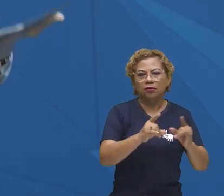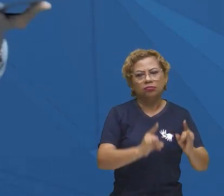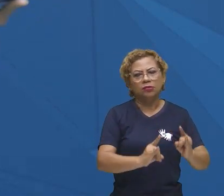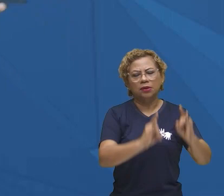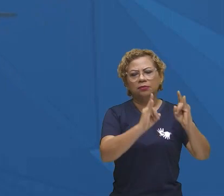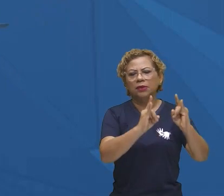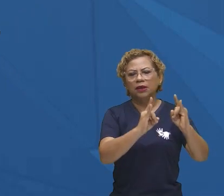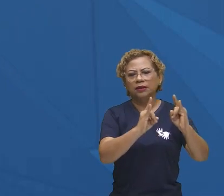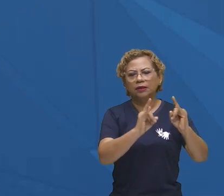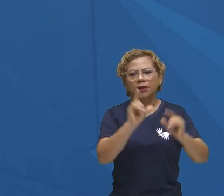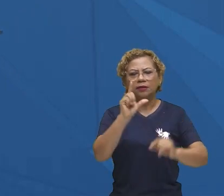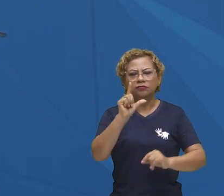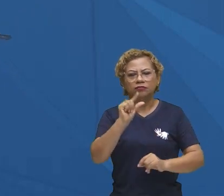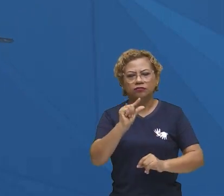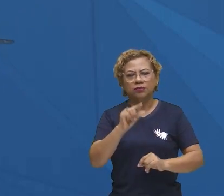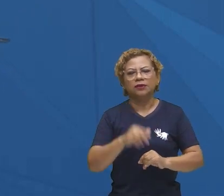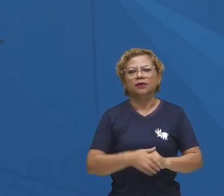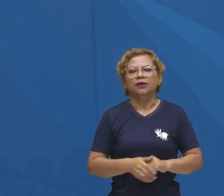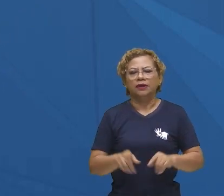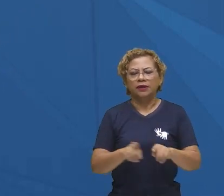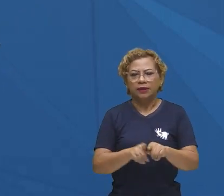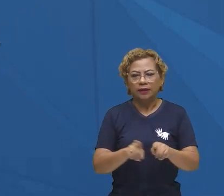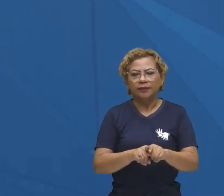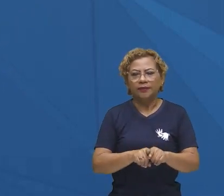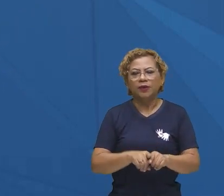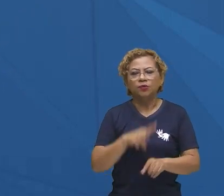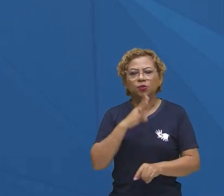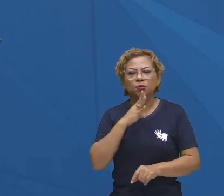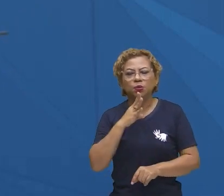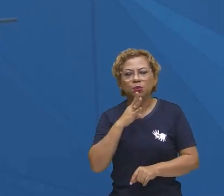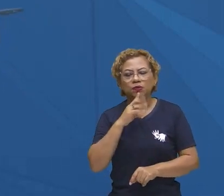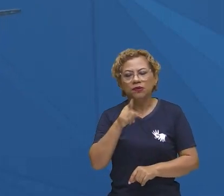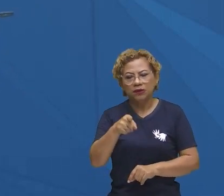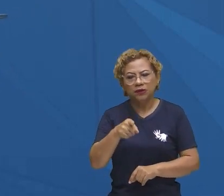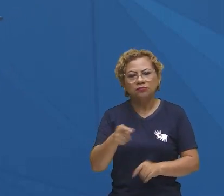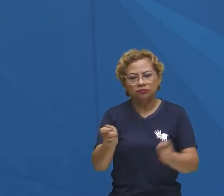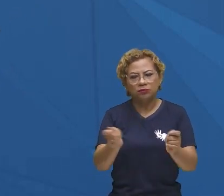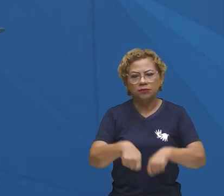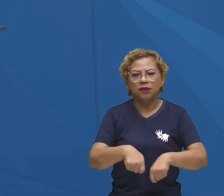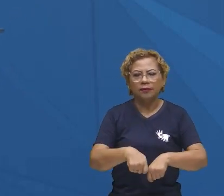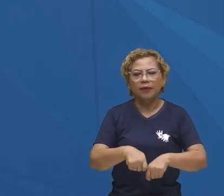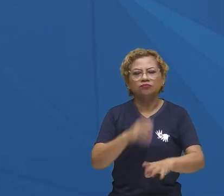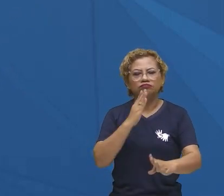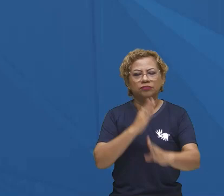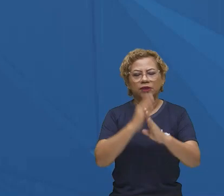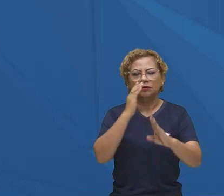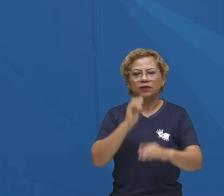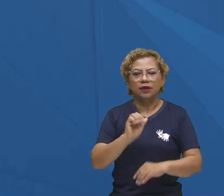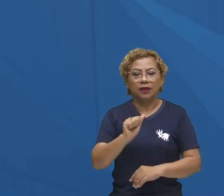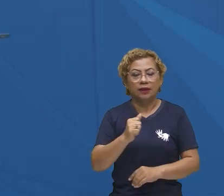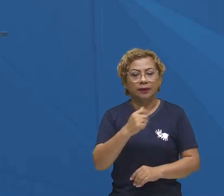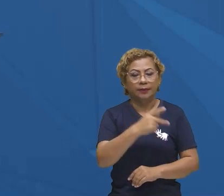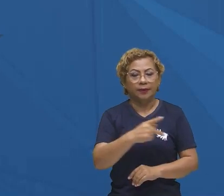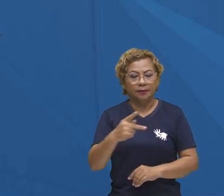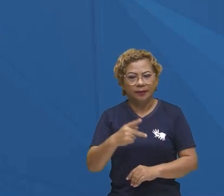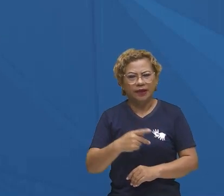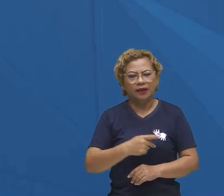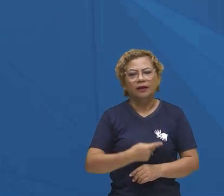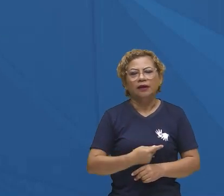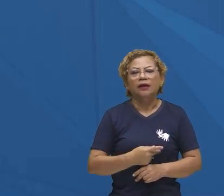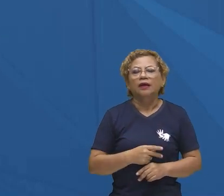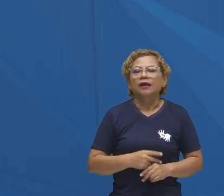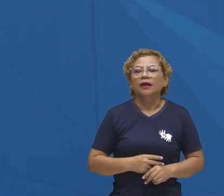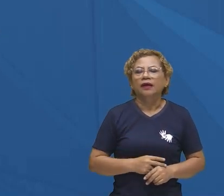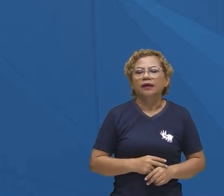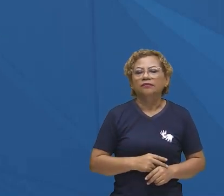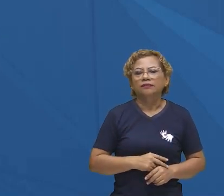todo mundo se conecta e você pode encontrar, né, dentro desse aplicativo, opções de hospedagem nos mais diversos locais.